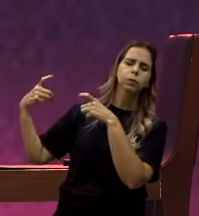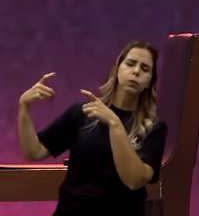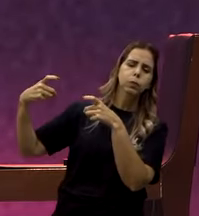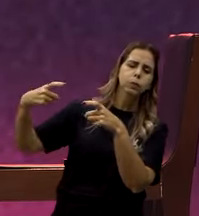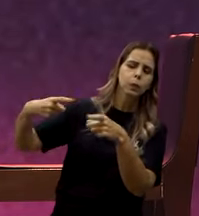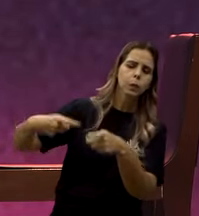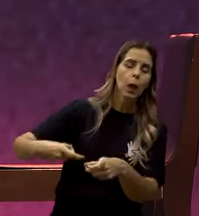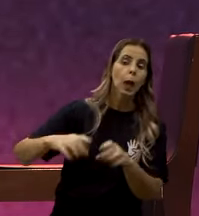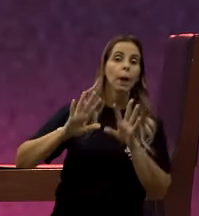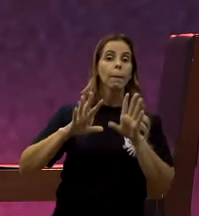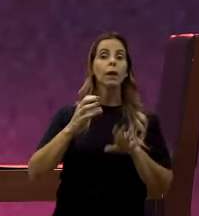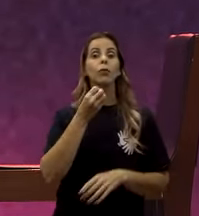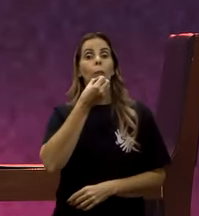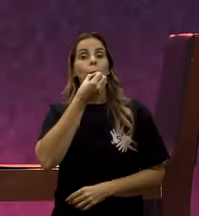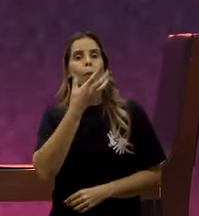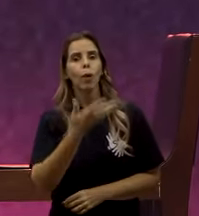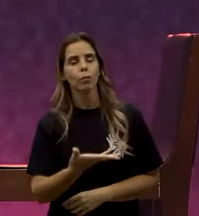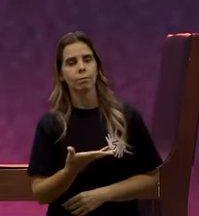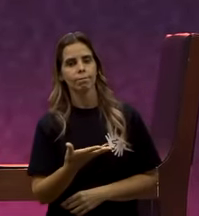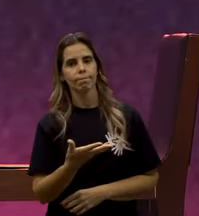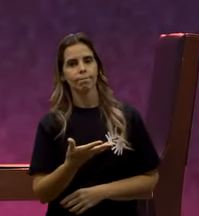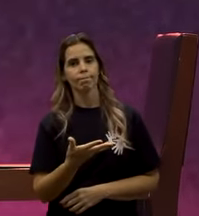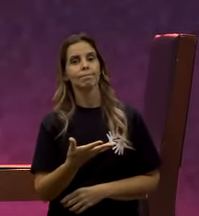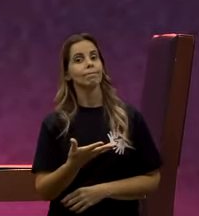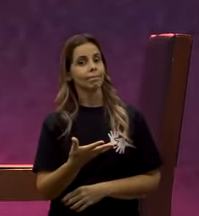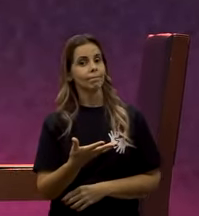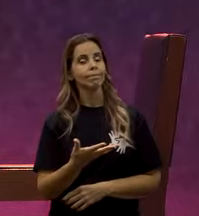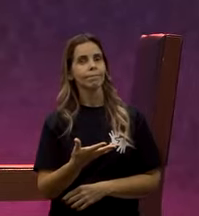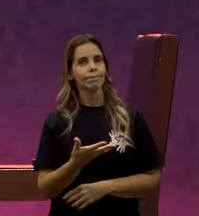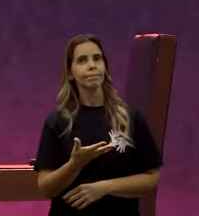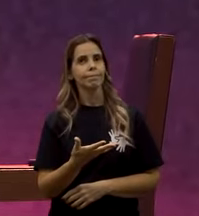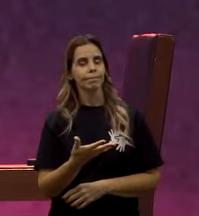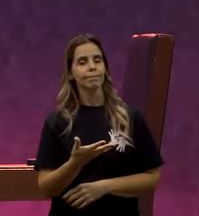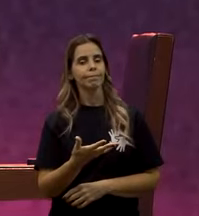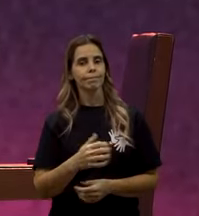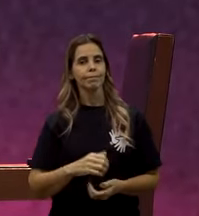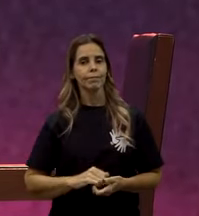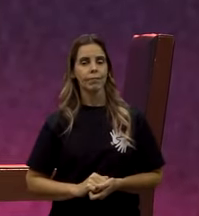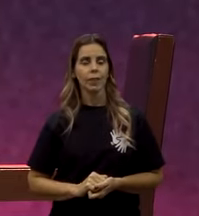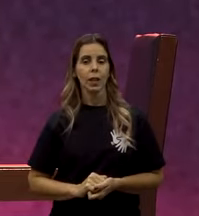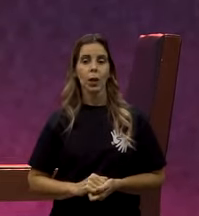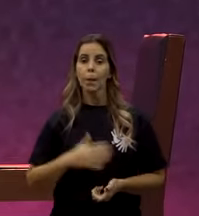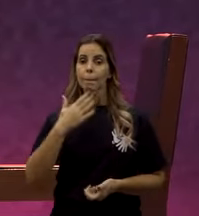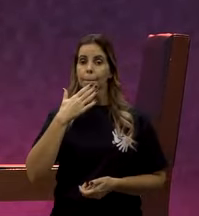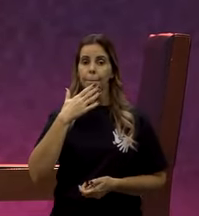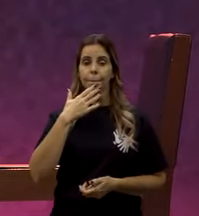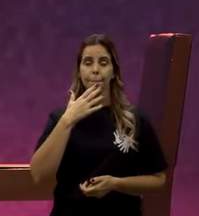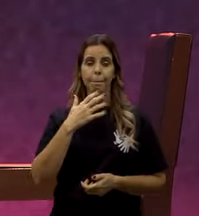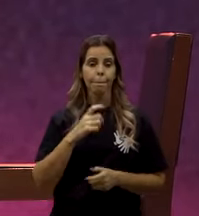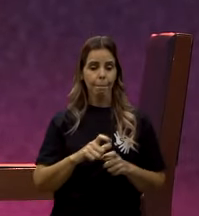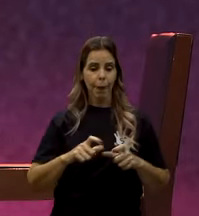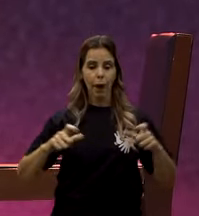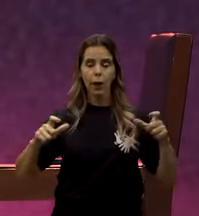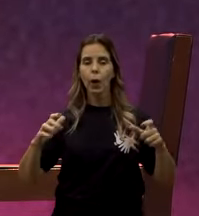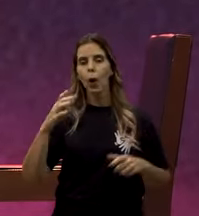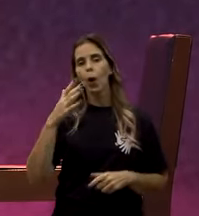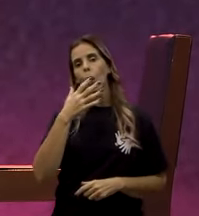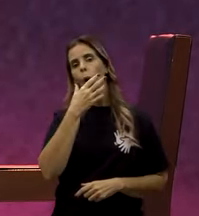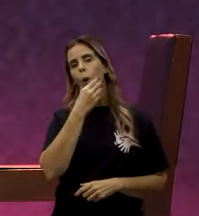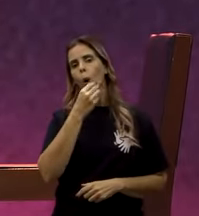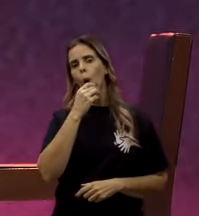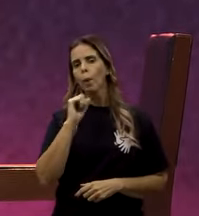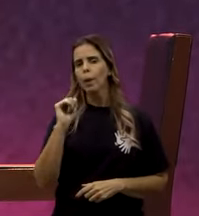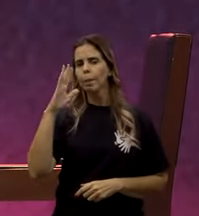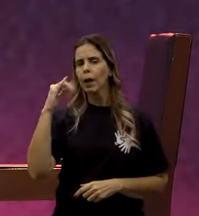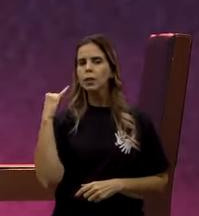mas foi um bom combate um dos maiores homens da Bíblia pisaram nessa terra viveu